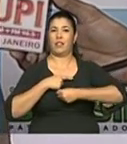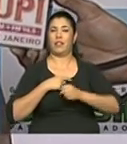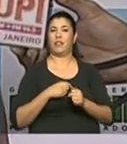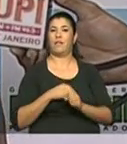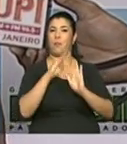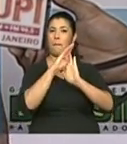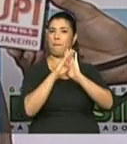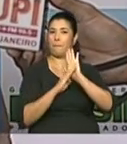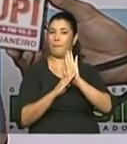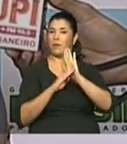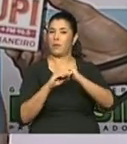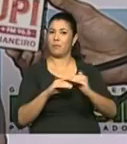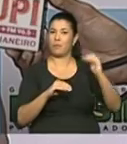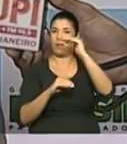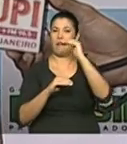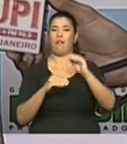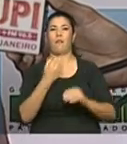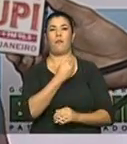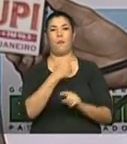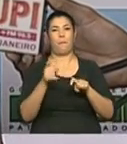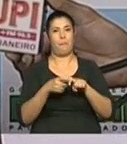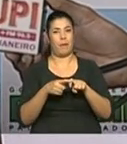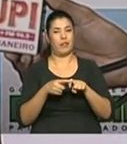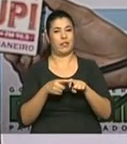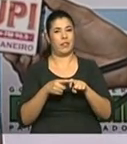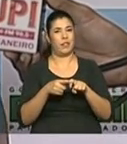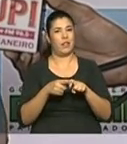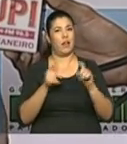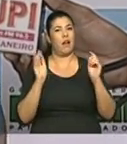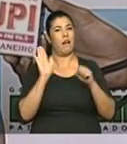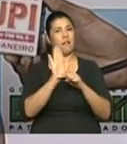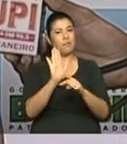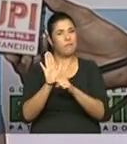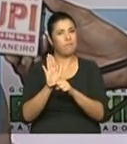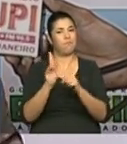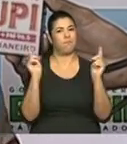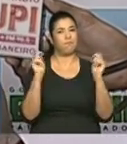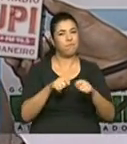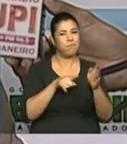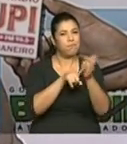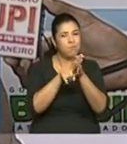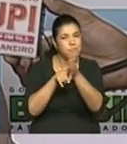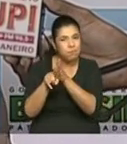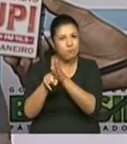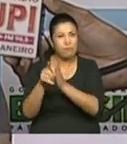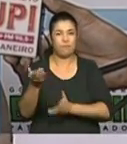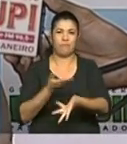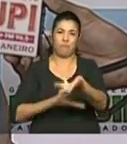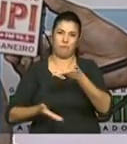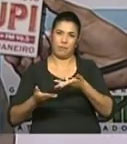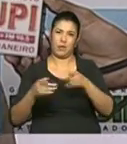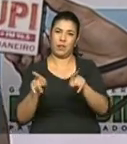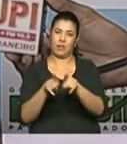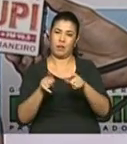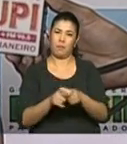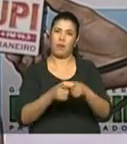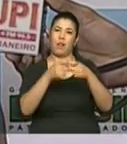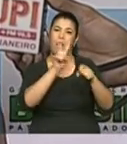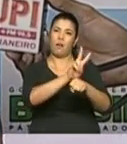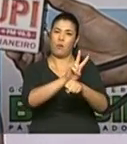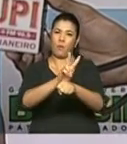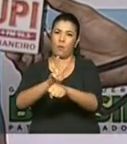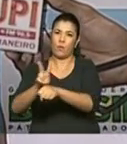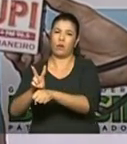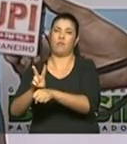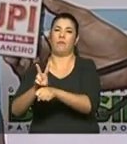Médicos, o que nos dá mais esperança ainda de poder identificar mais casos, tratá-los e ampliar o controle